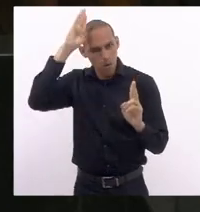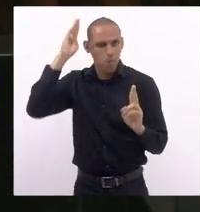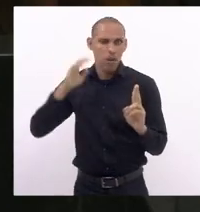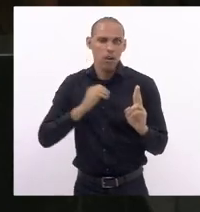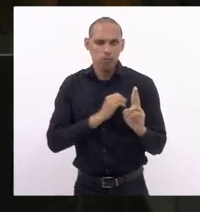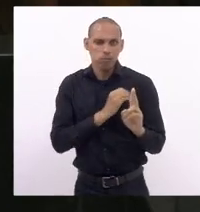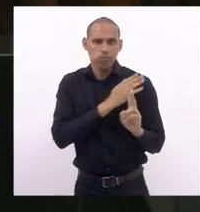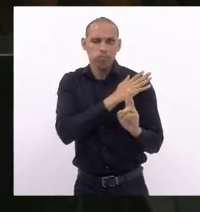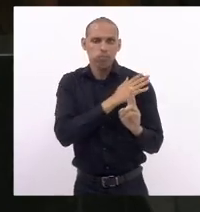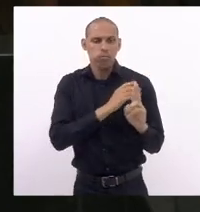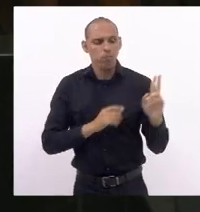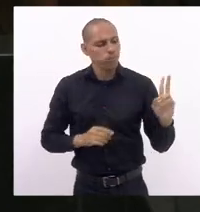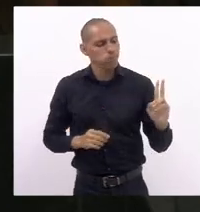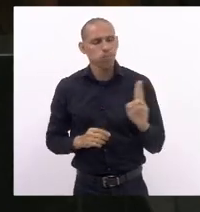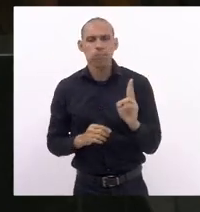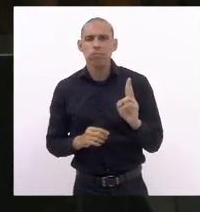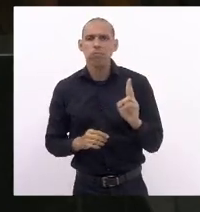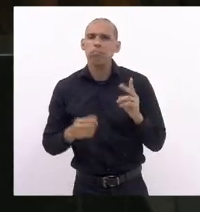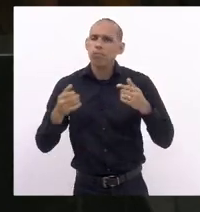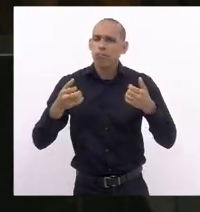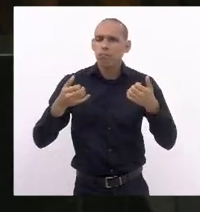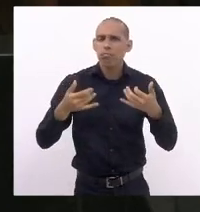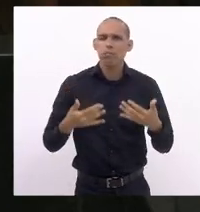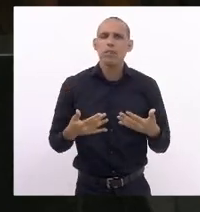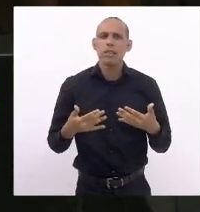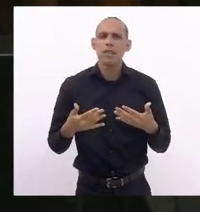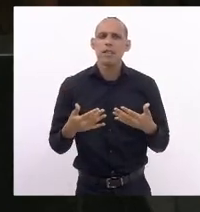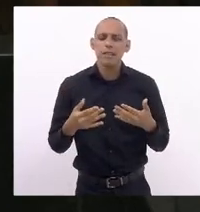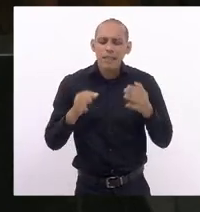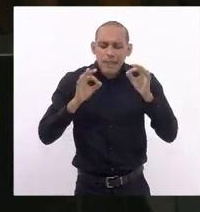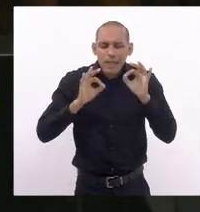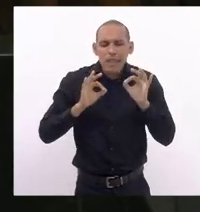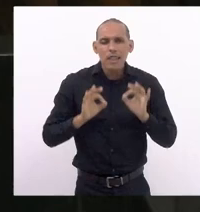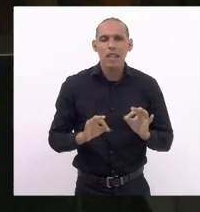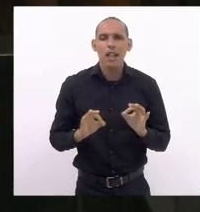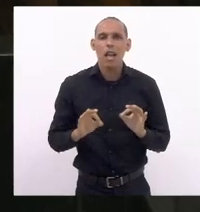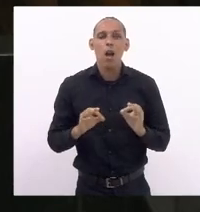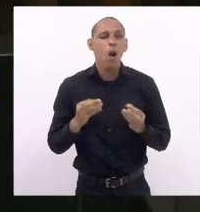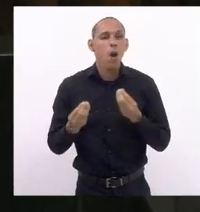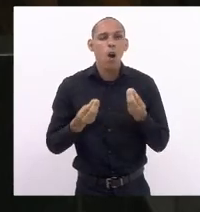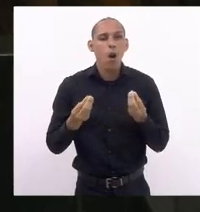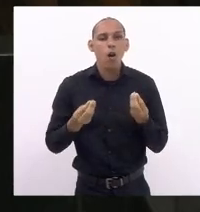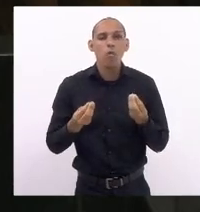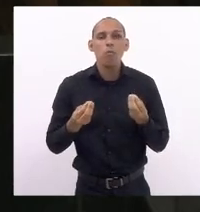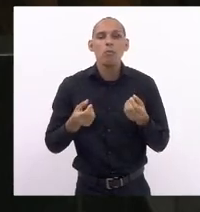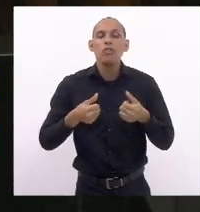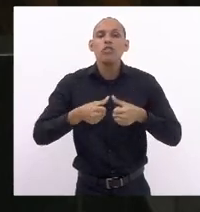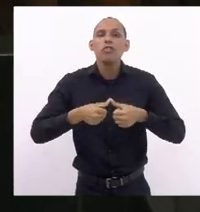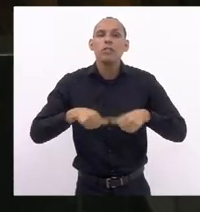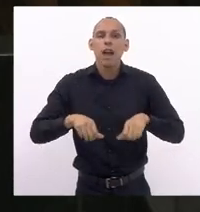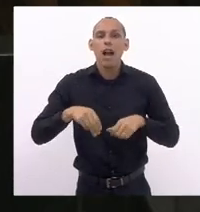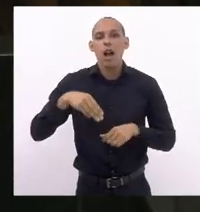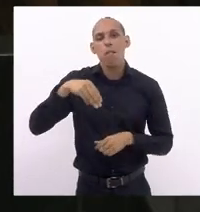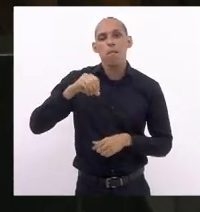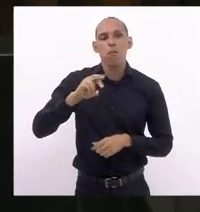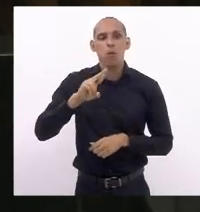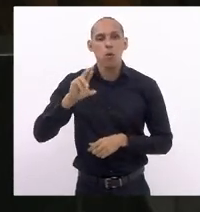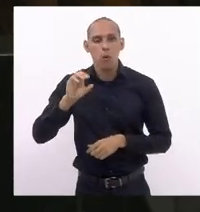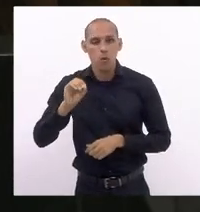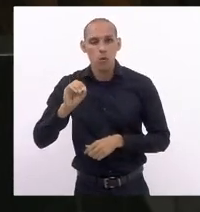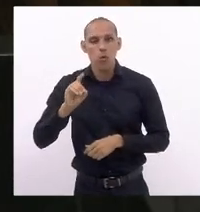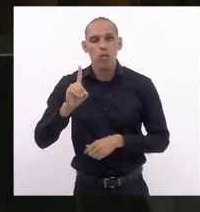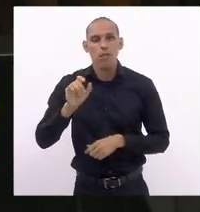oficiais relataram a situação, mais precisamente, no Morro da Oficina, no bairro do Alto da Serra,